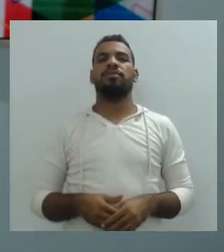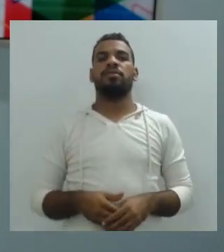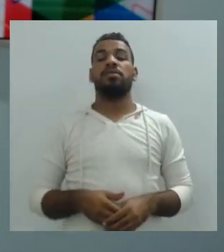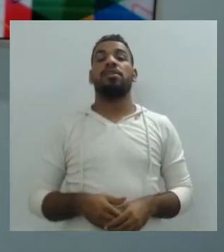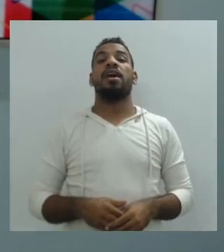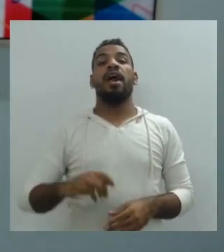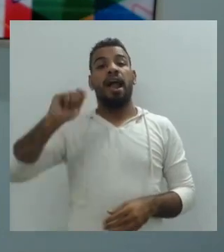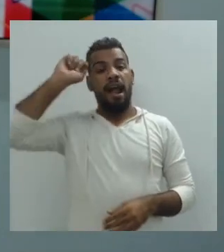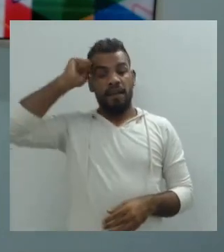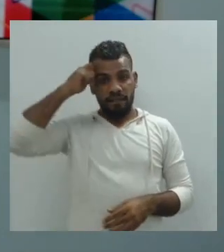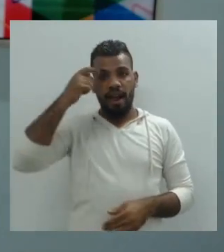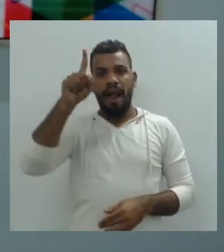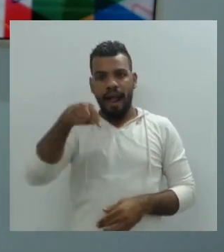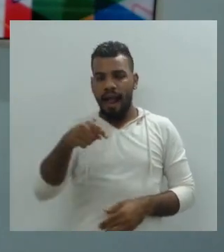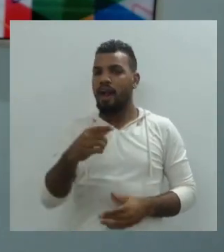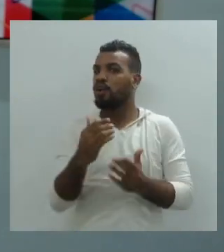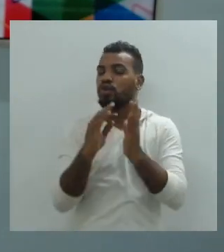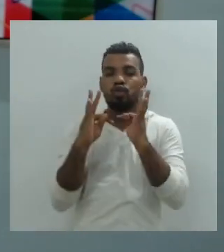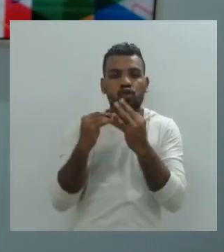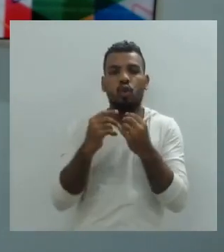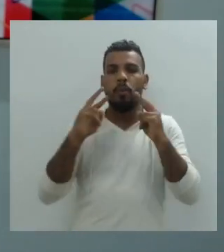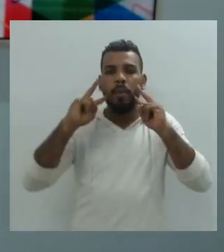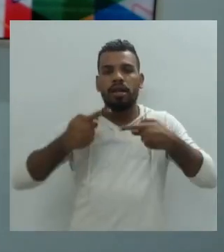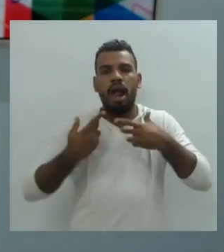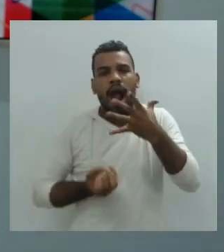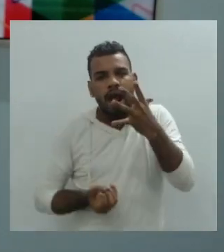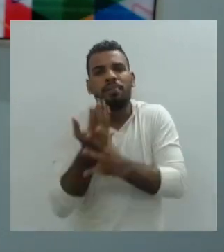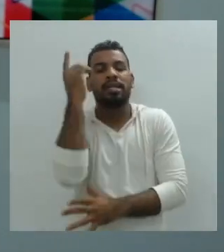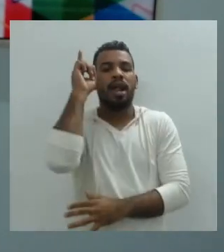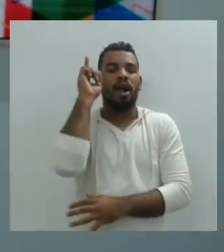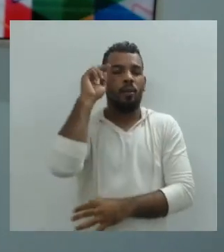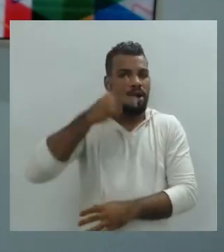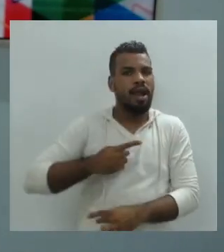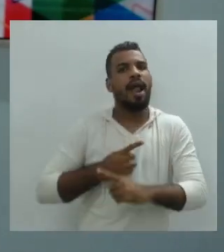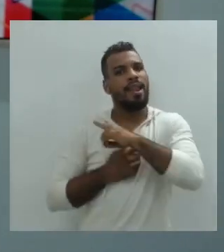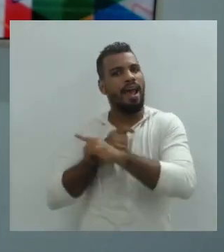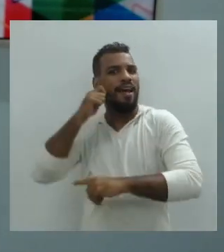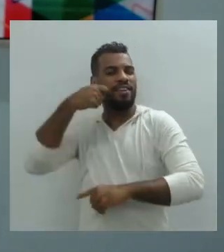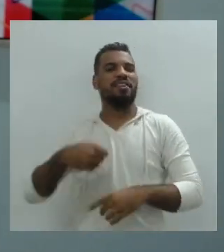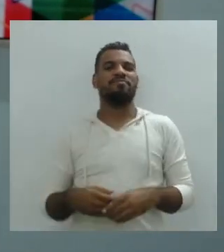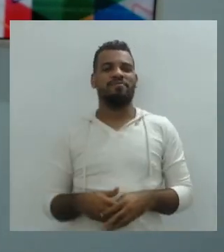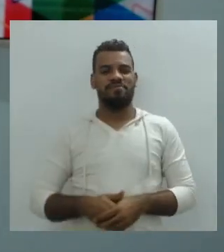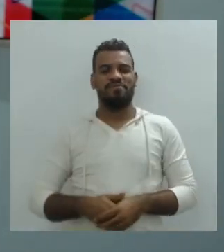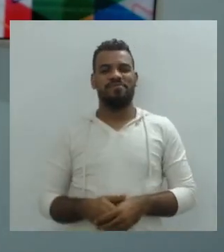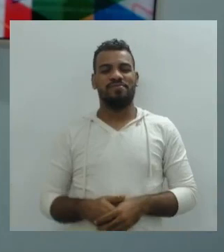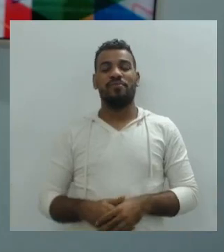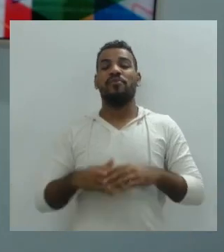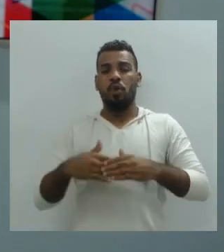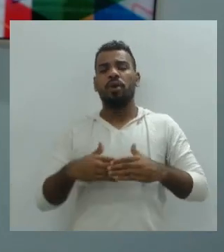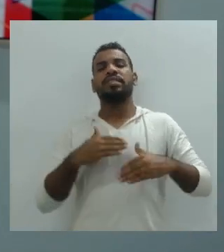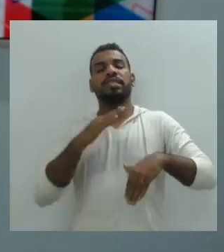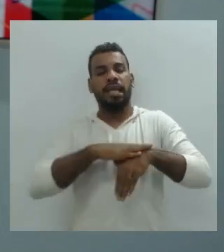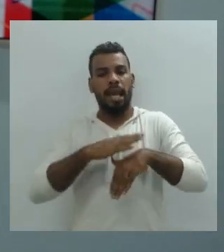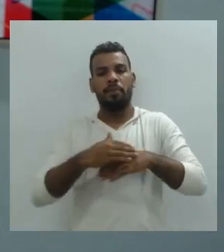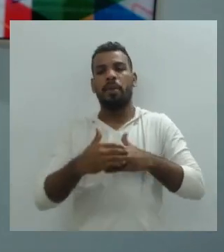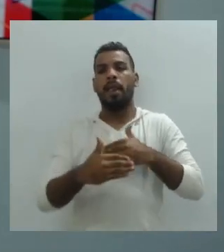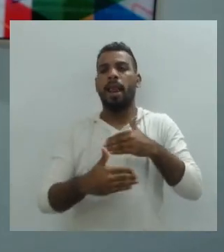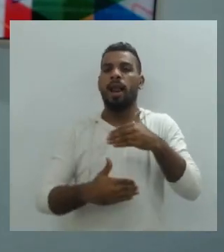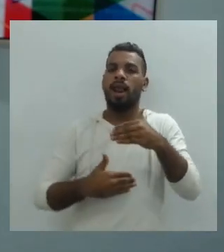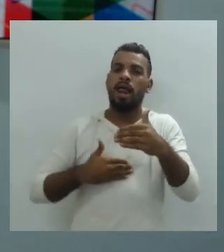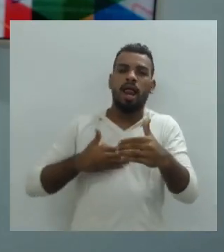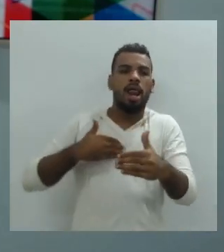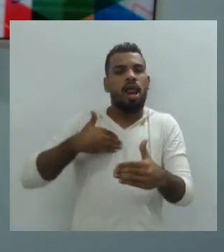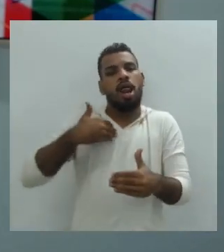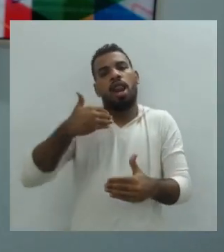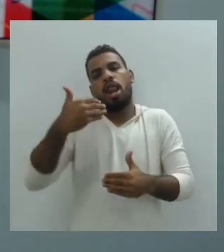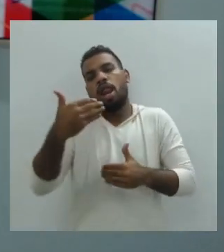África seria o berço da espécie humana. E com o passar do tempo e com a evolução humana, o